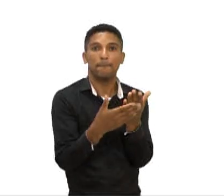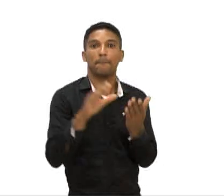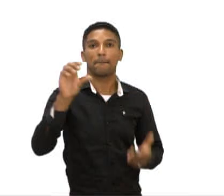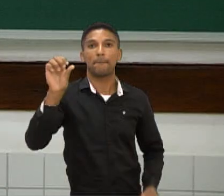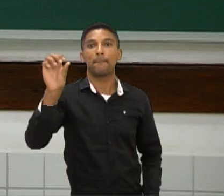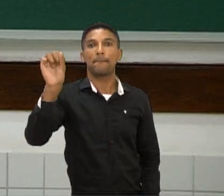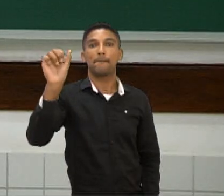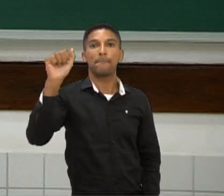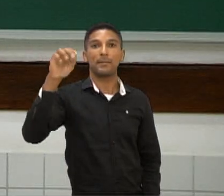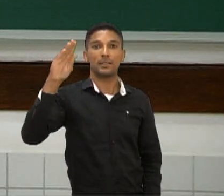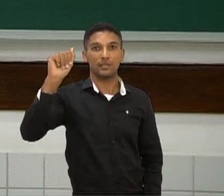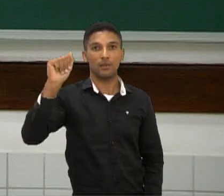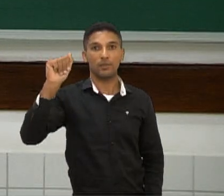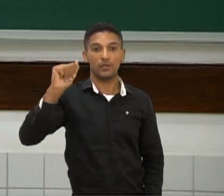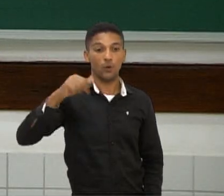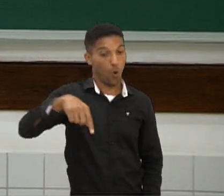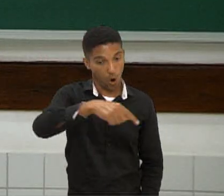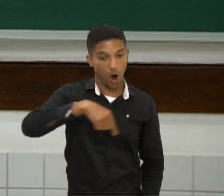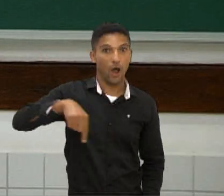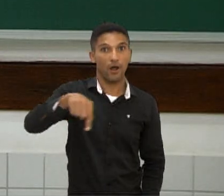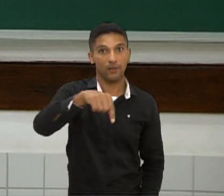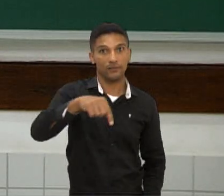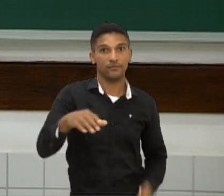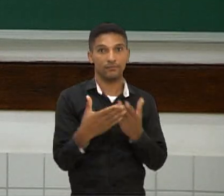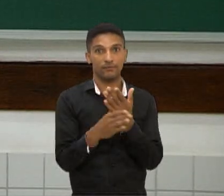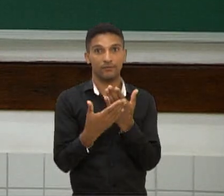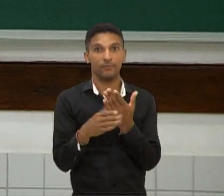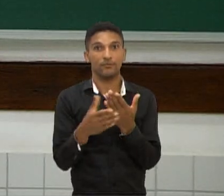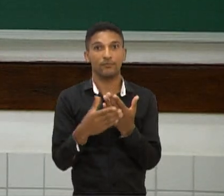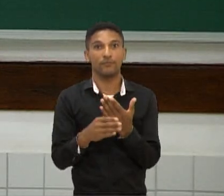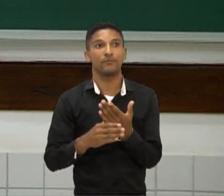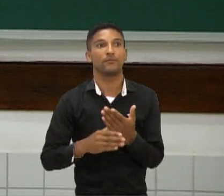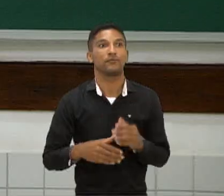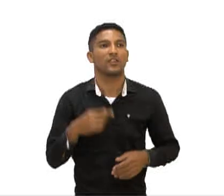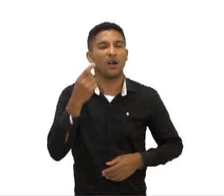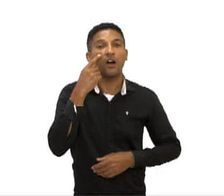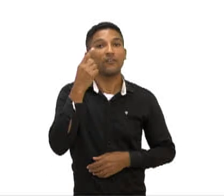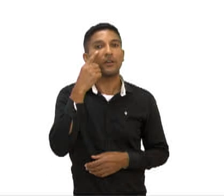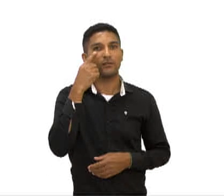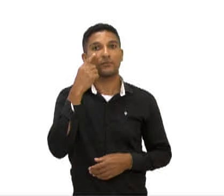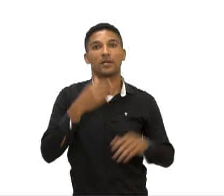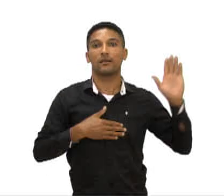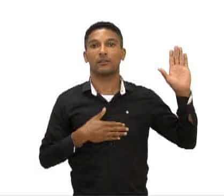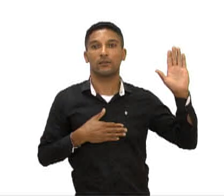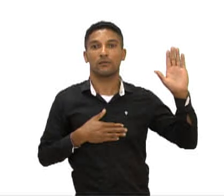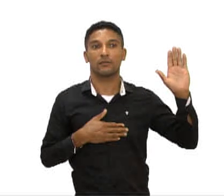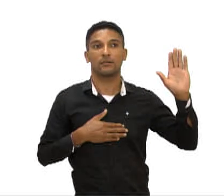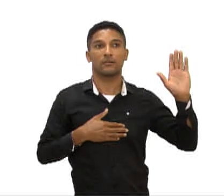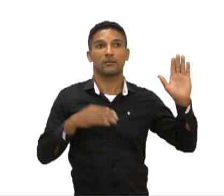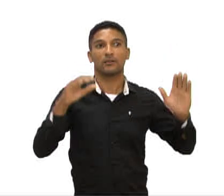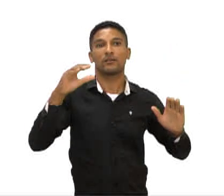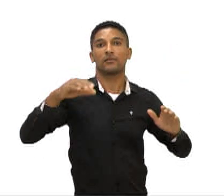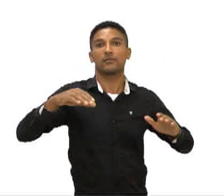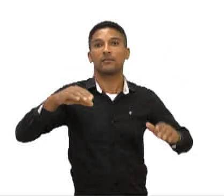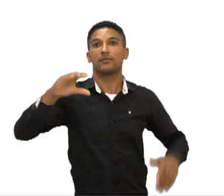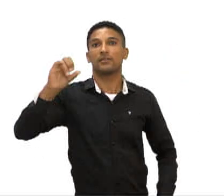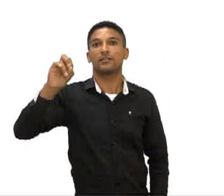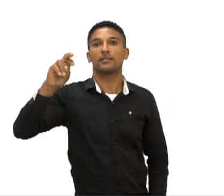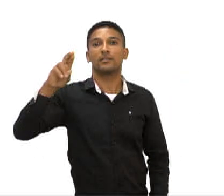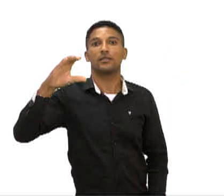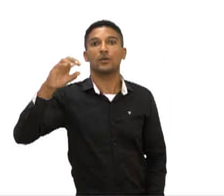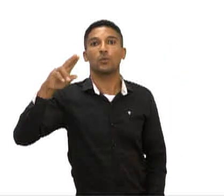As danças circulares, como podemos observar nesta fotografia, ela